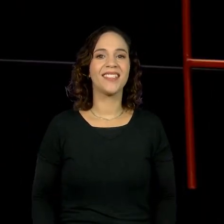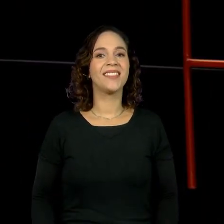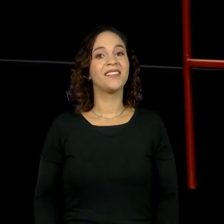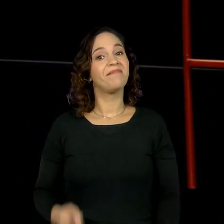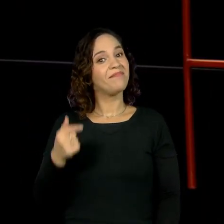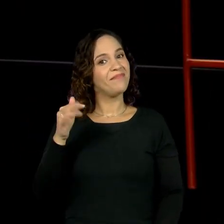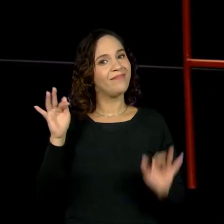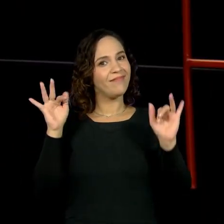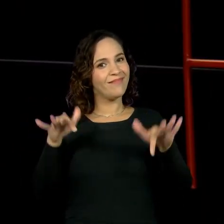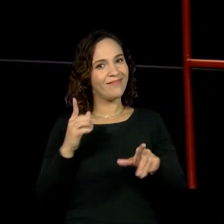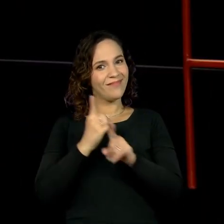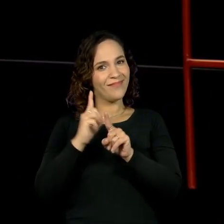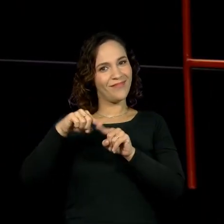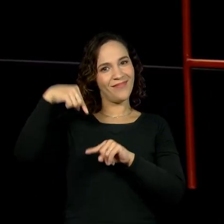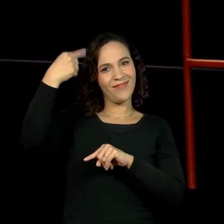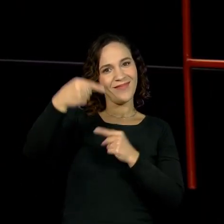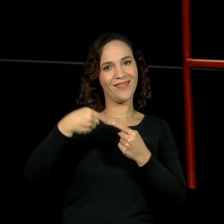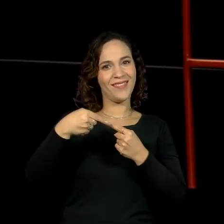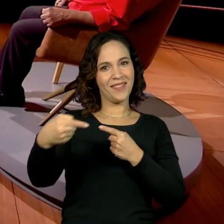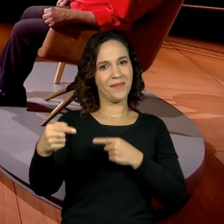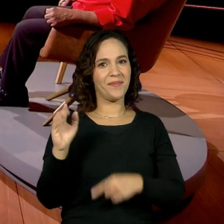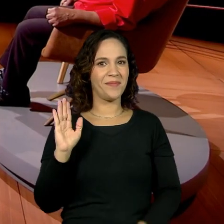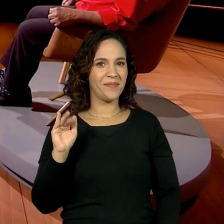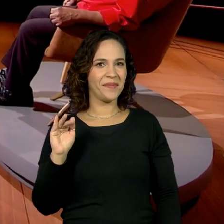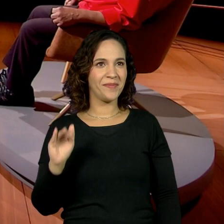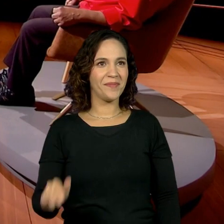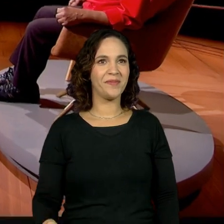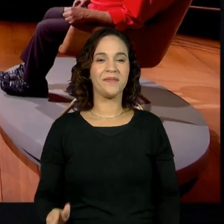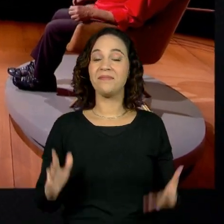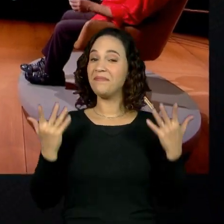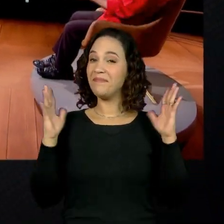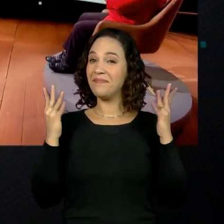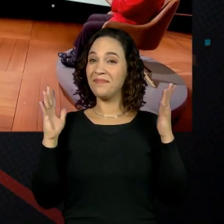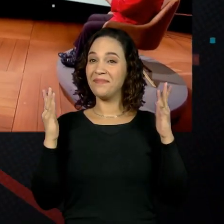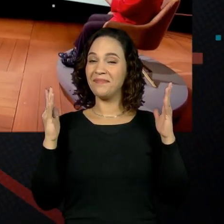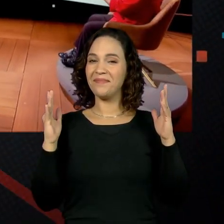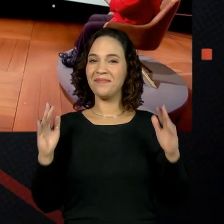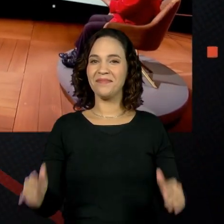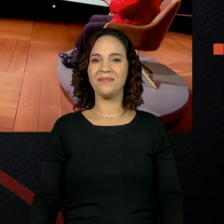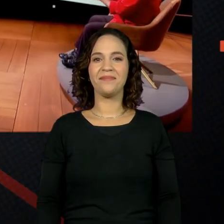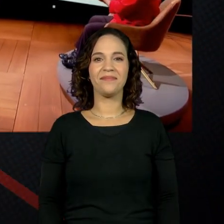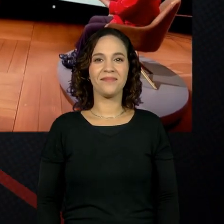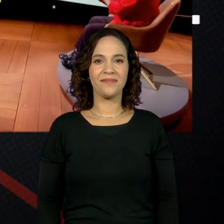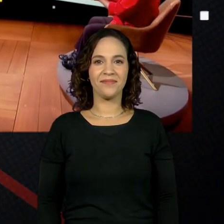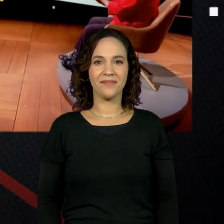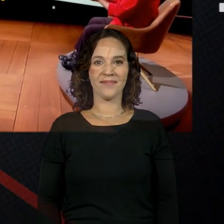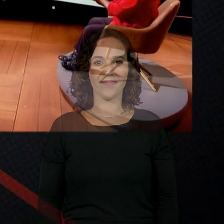por aqui e se vê na próxima semana. Até lá. Falou, Moisés.